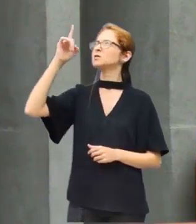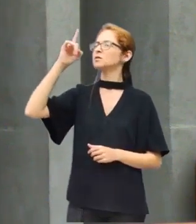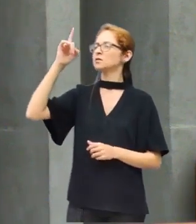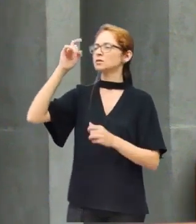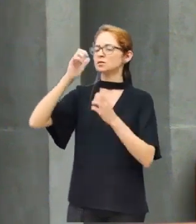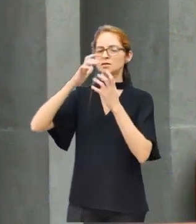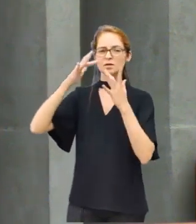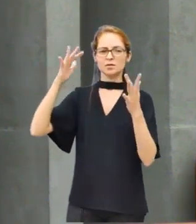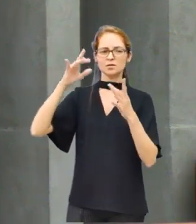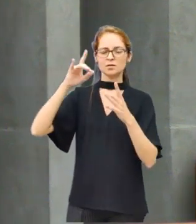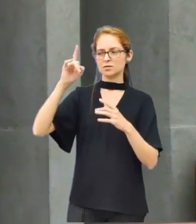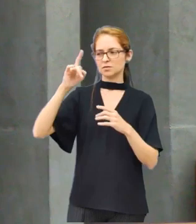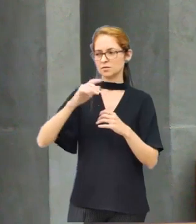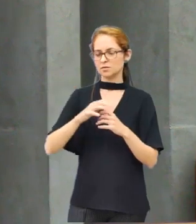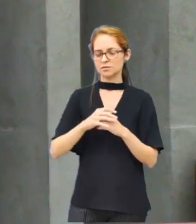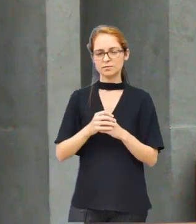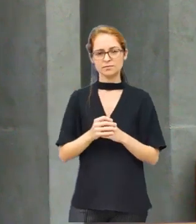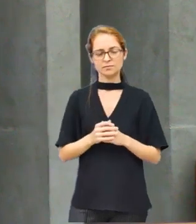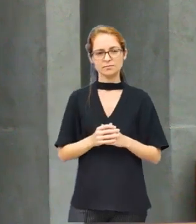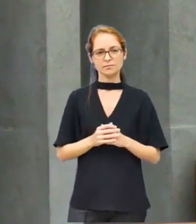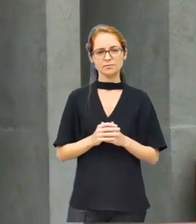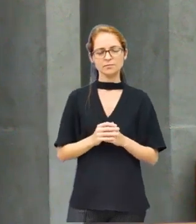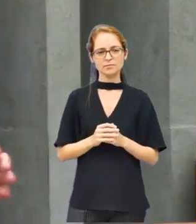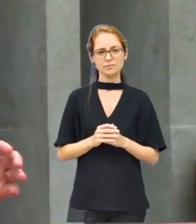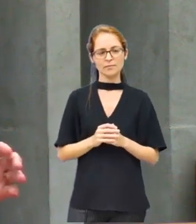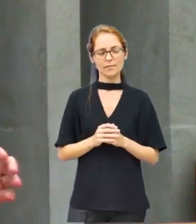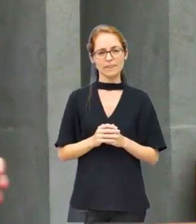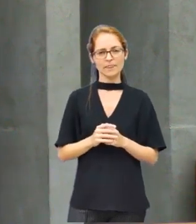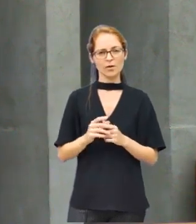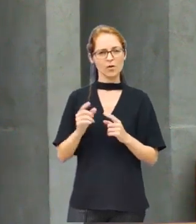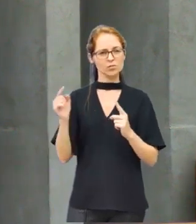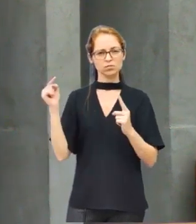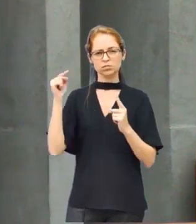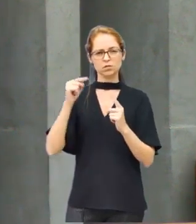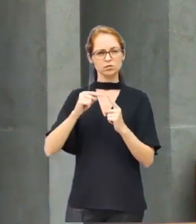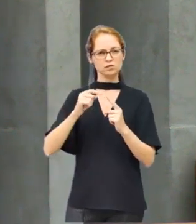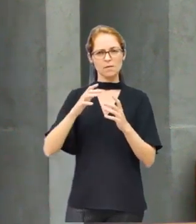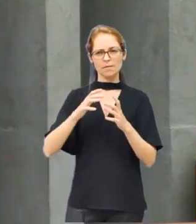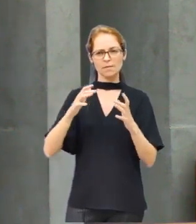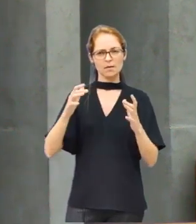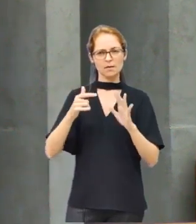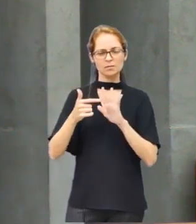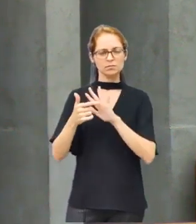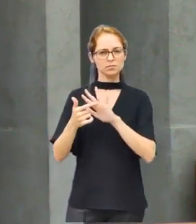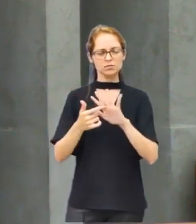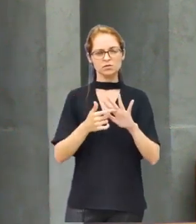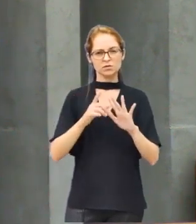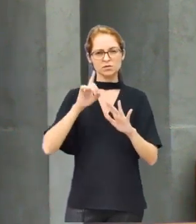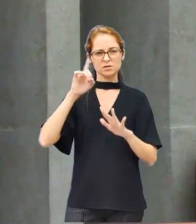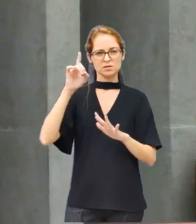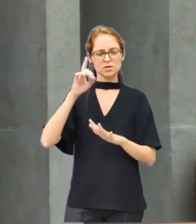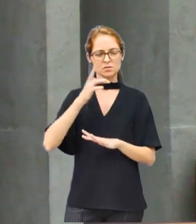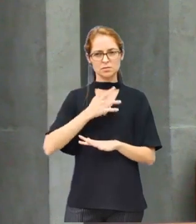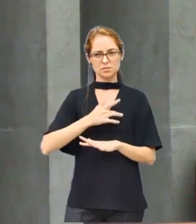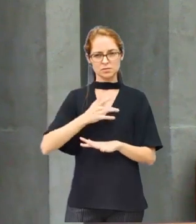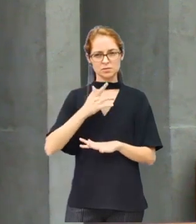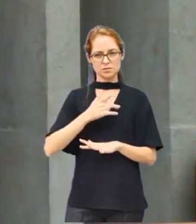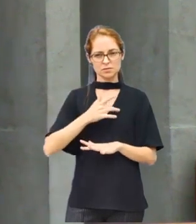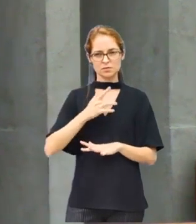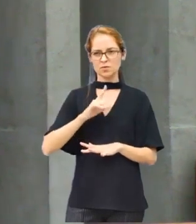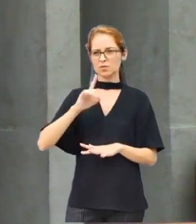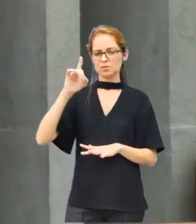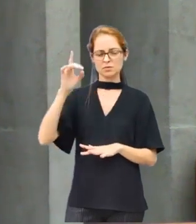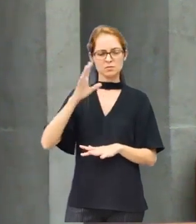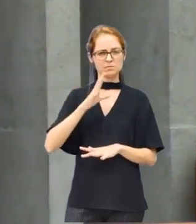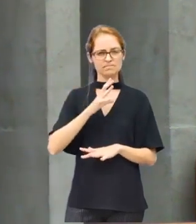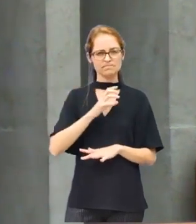Porém, lembra que eu disse que o objetivo maior desse texto é mostrar um Deus misericordioso, um Deus